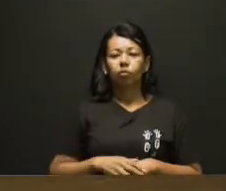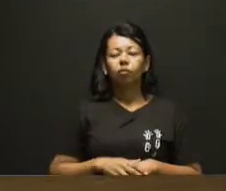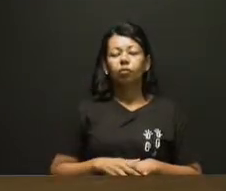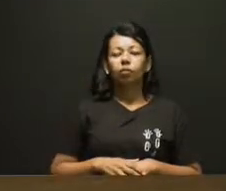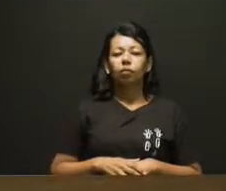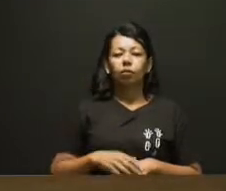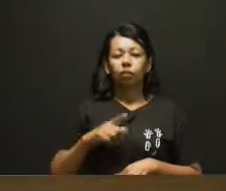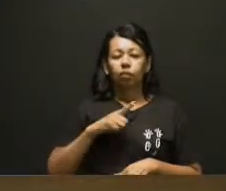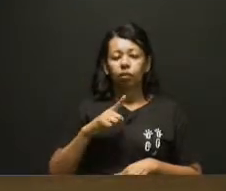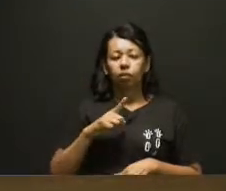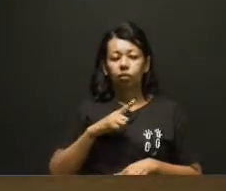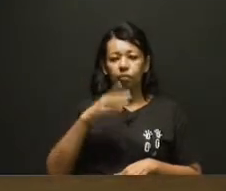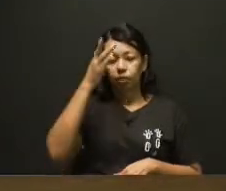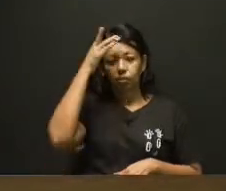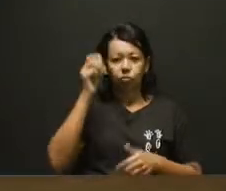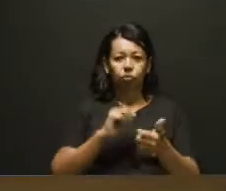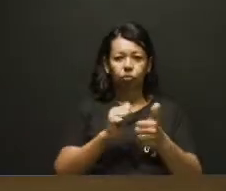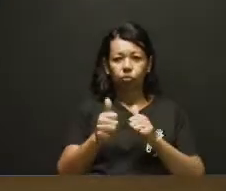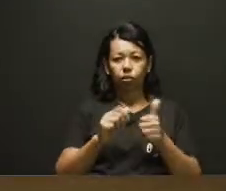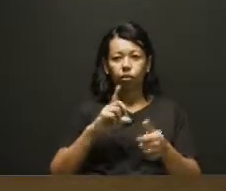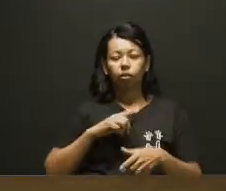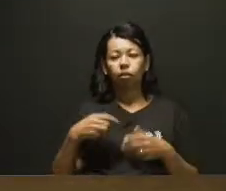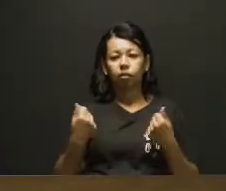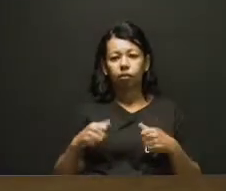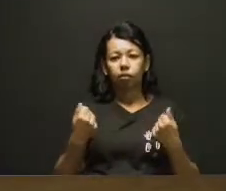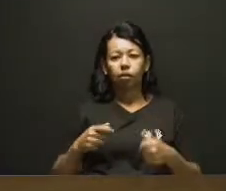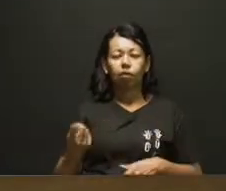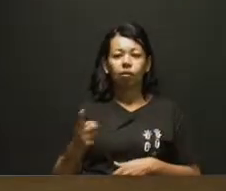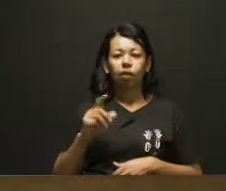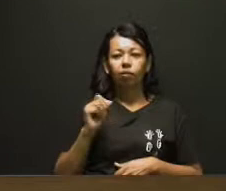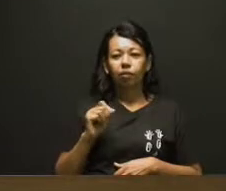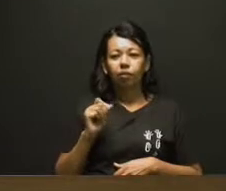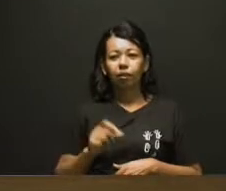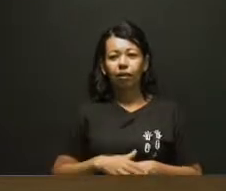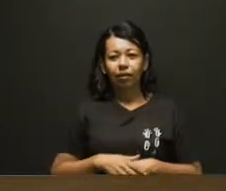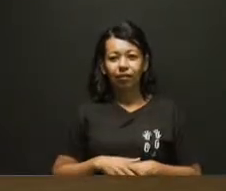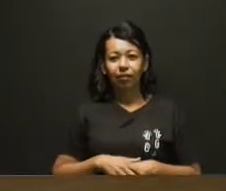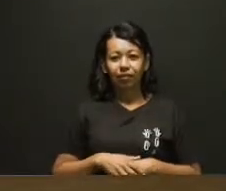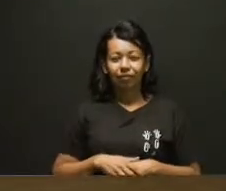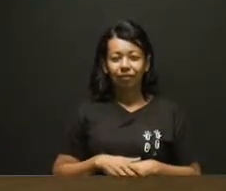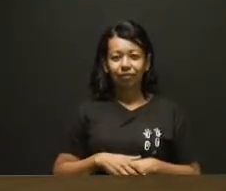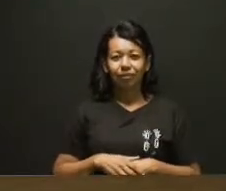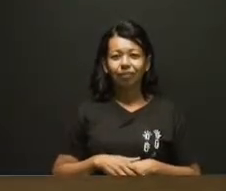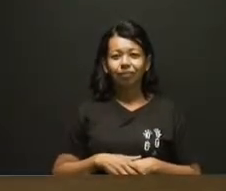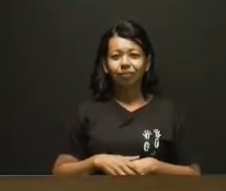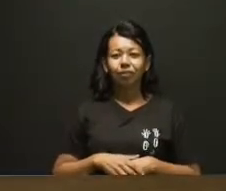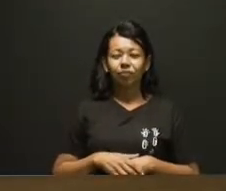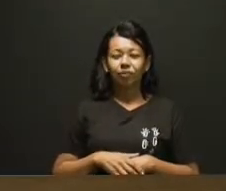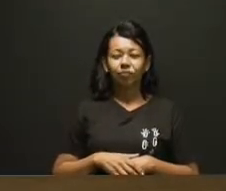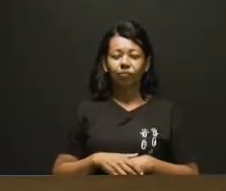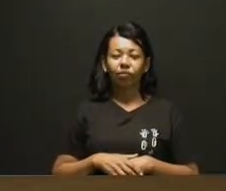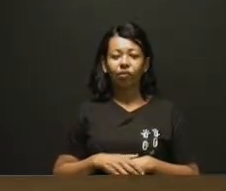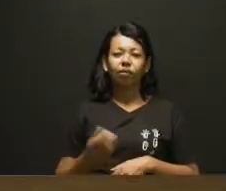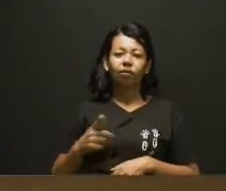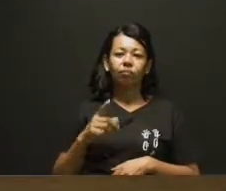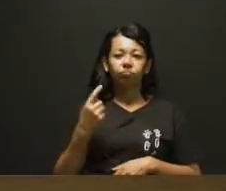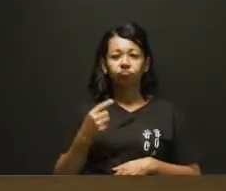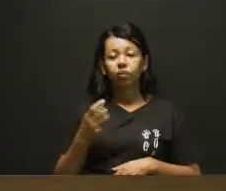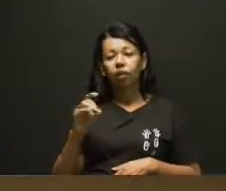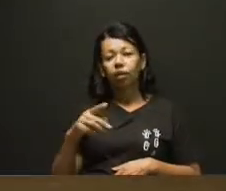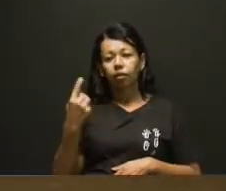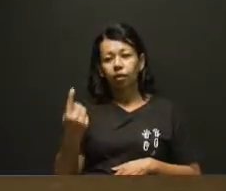e tem necessidade a gente vai estar atendendo esses dois pedidos já estamos com um evento marcado para cada um